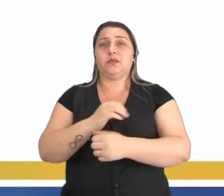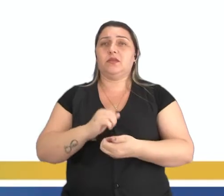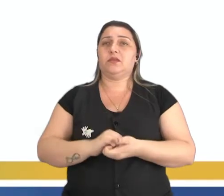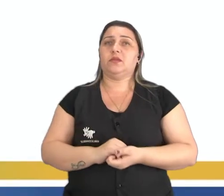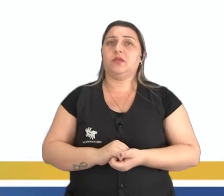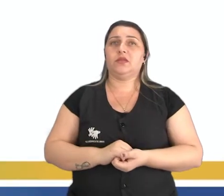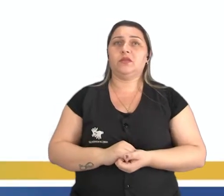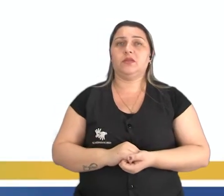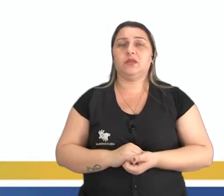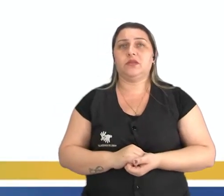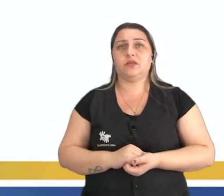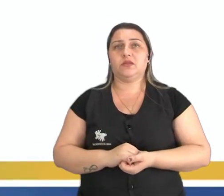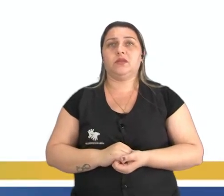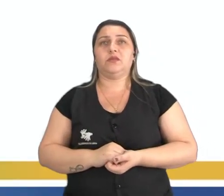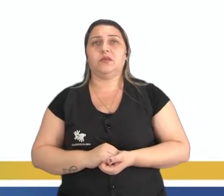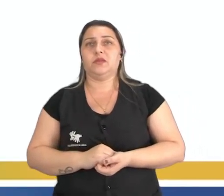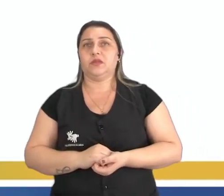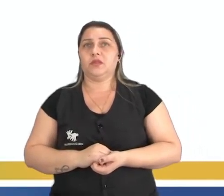olhar.